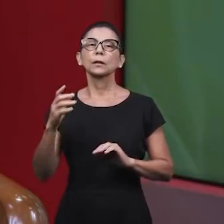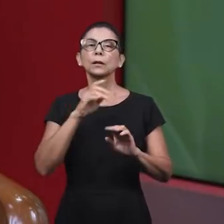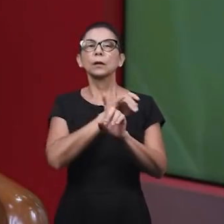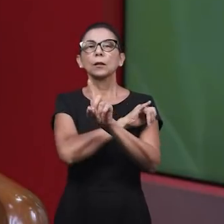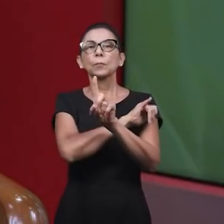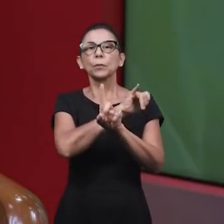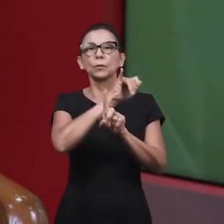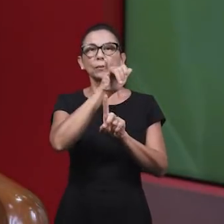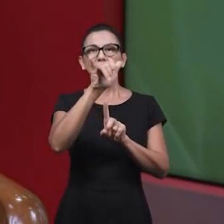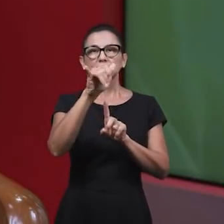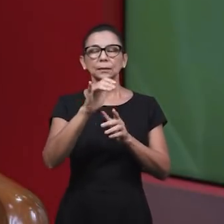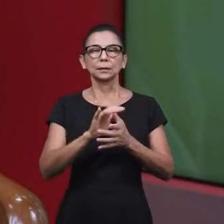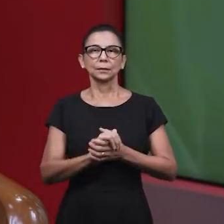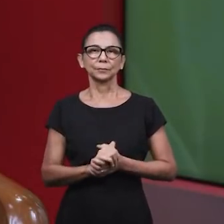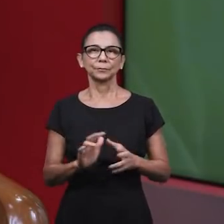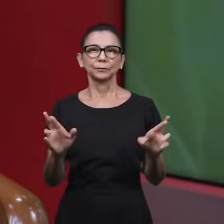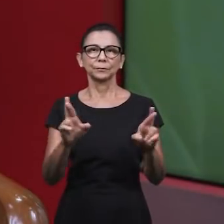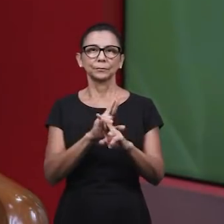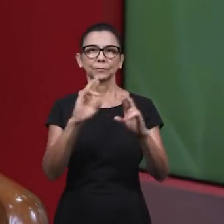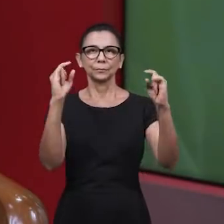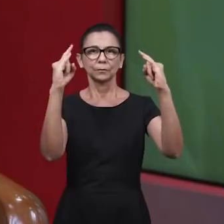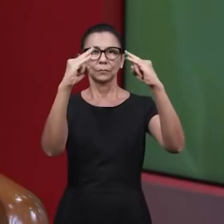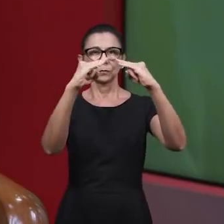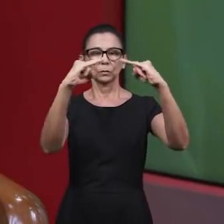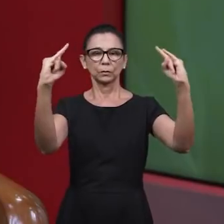que estava no tabernáculo.